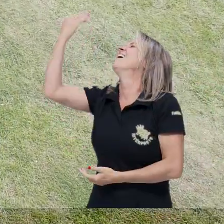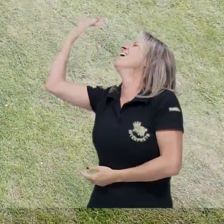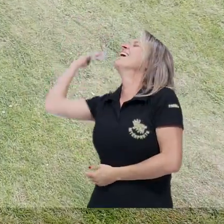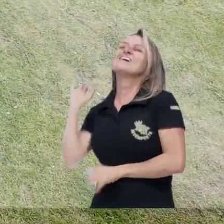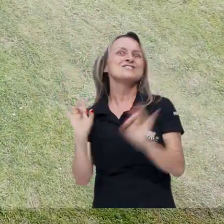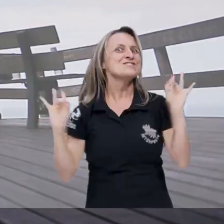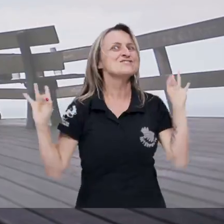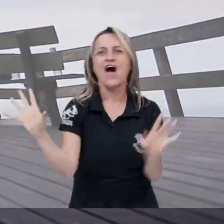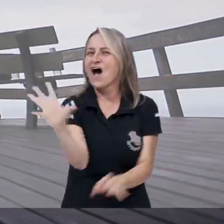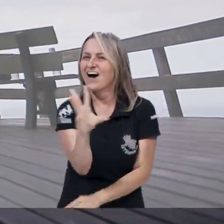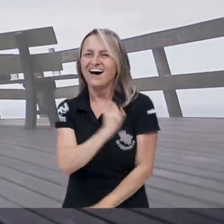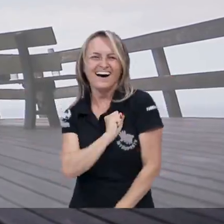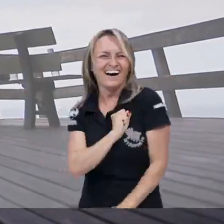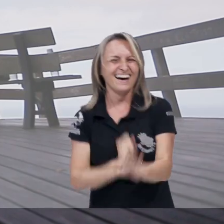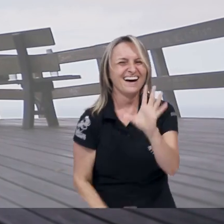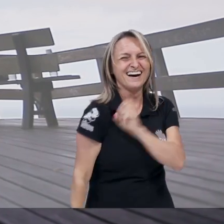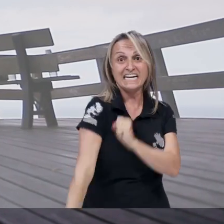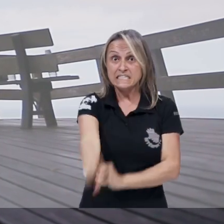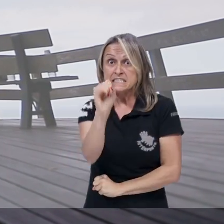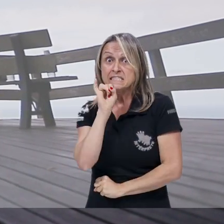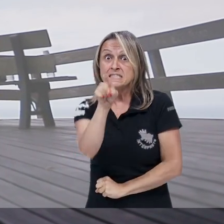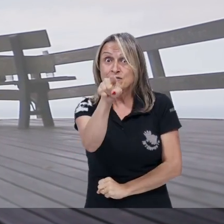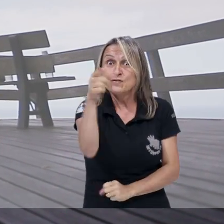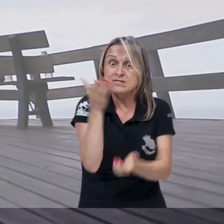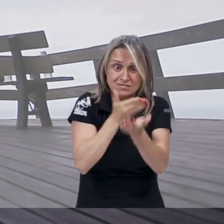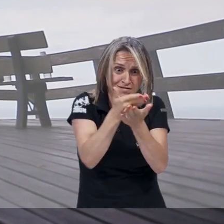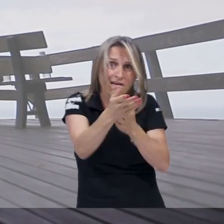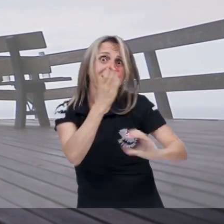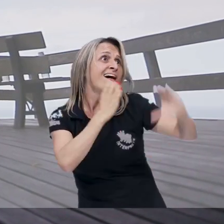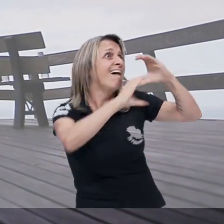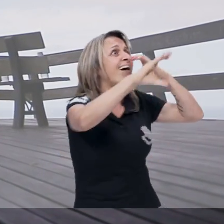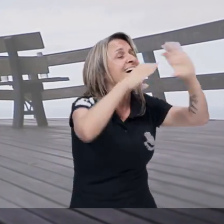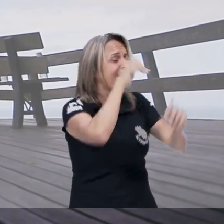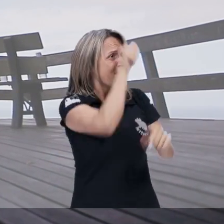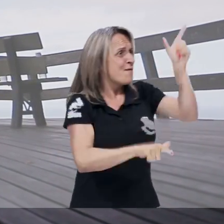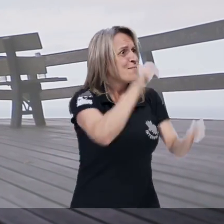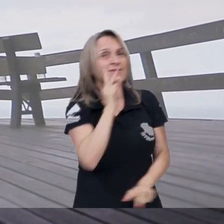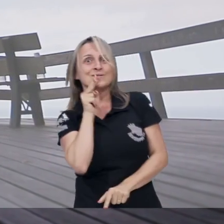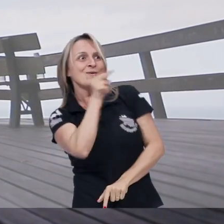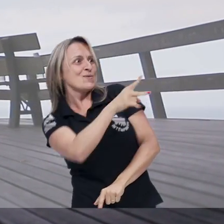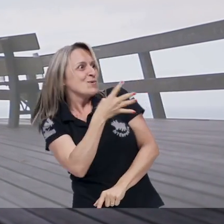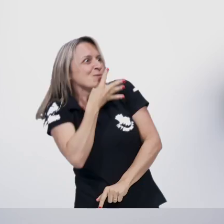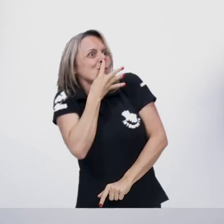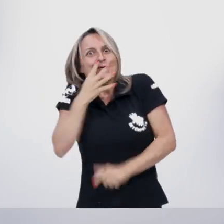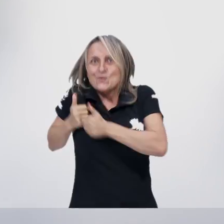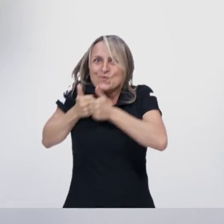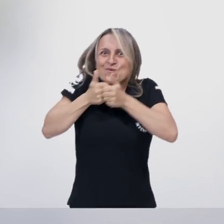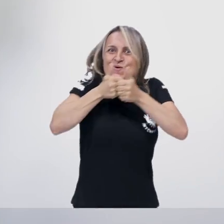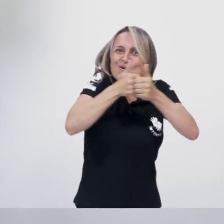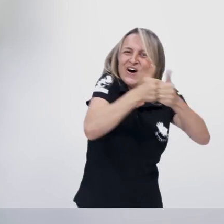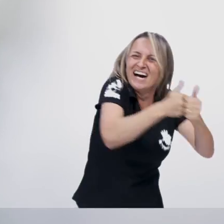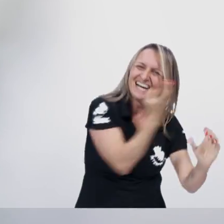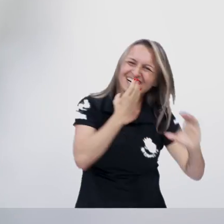amor Se você começar Outros vão te acompanhar E